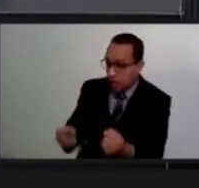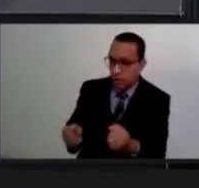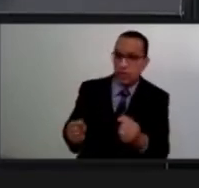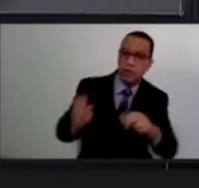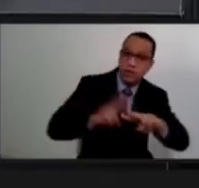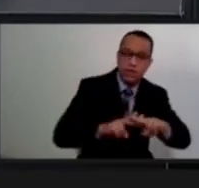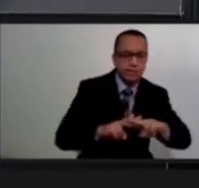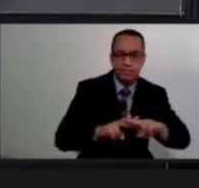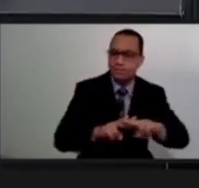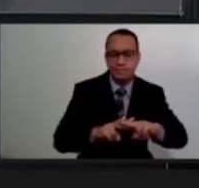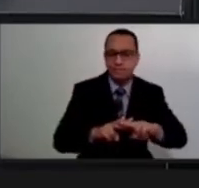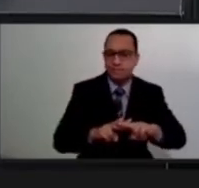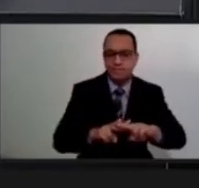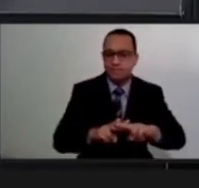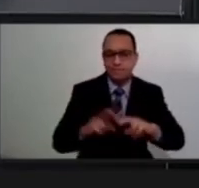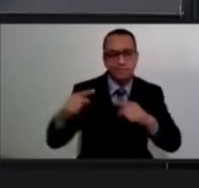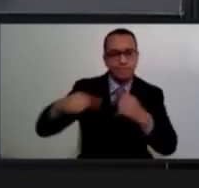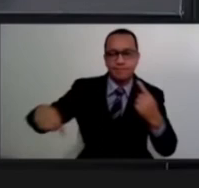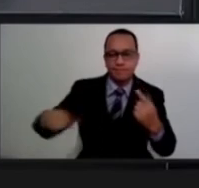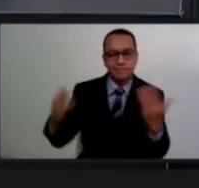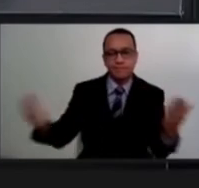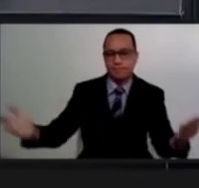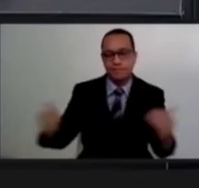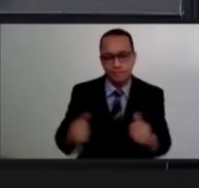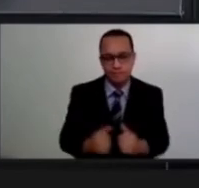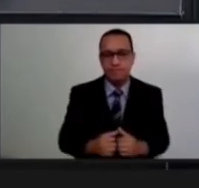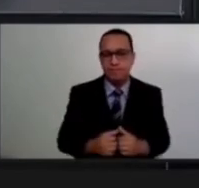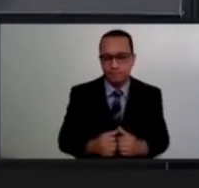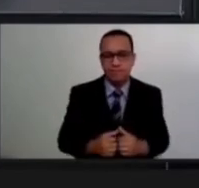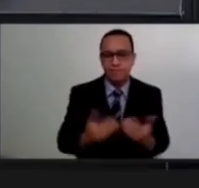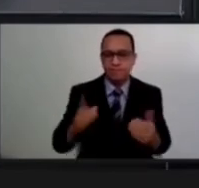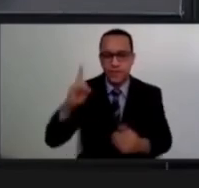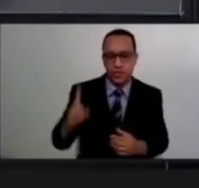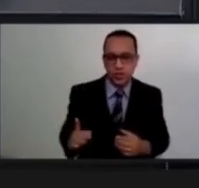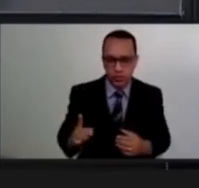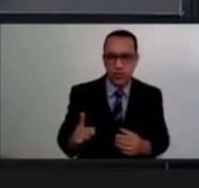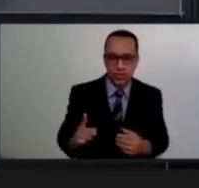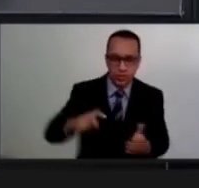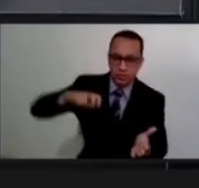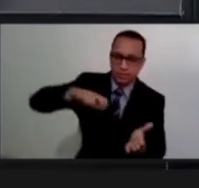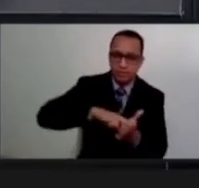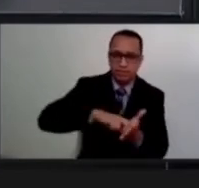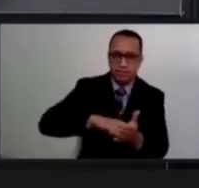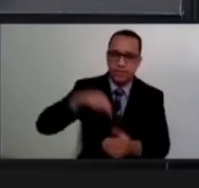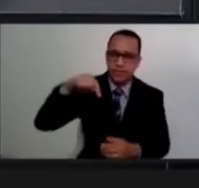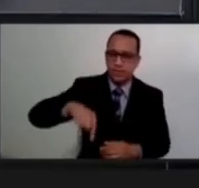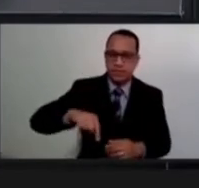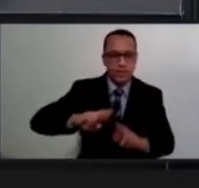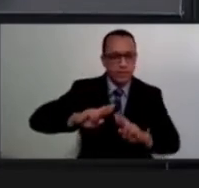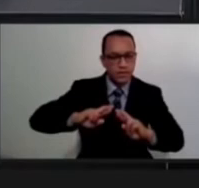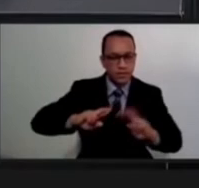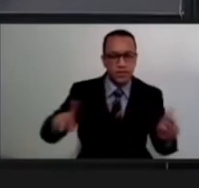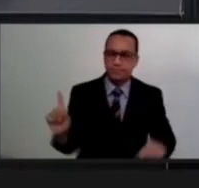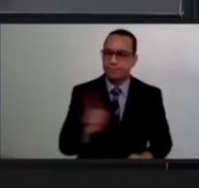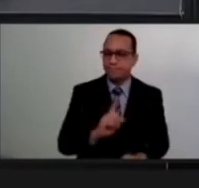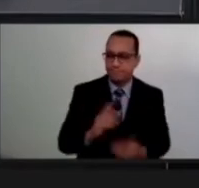justificar qualquer tipo de medida restritiva de direito. E aqui não foi diferente nesse parlamento. Por isso que